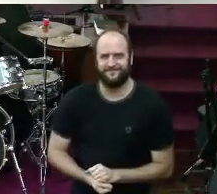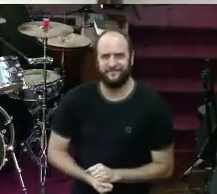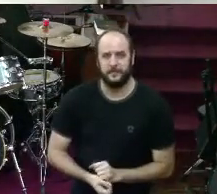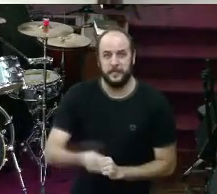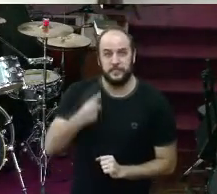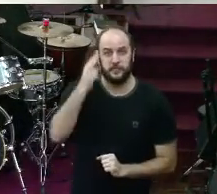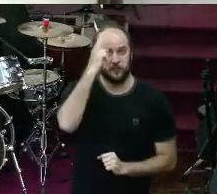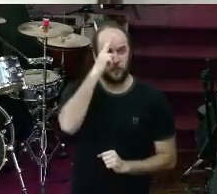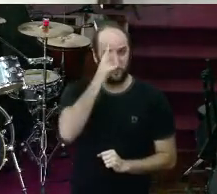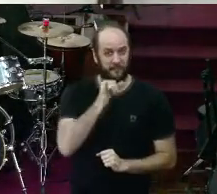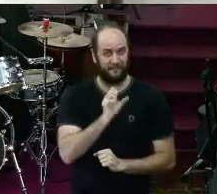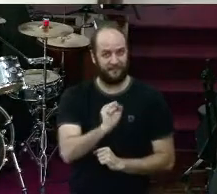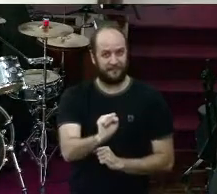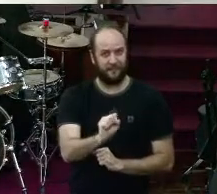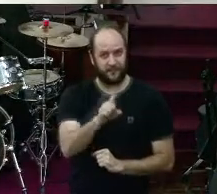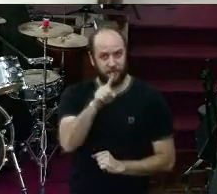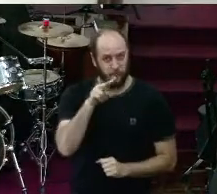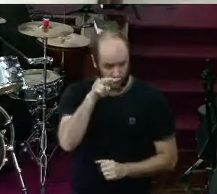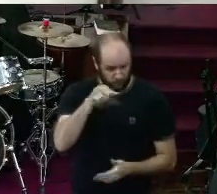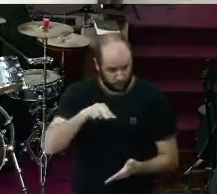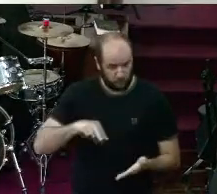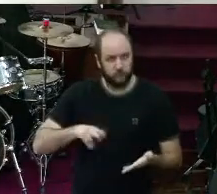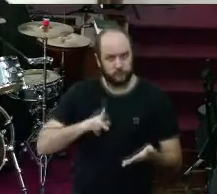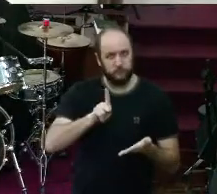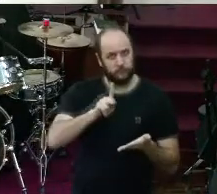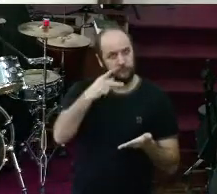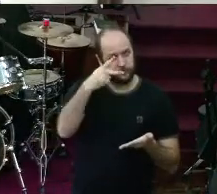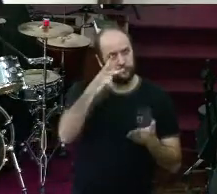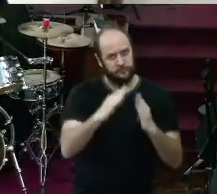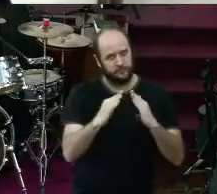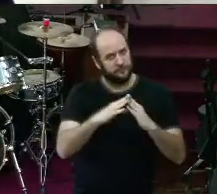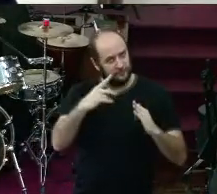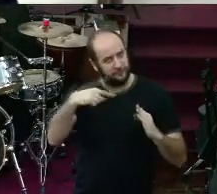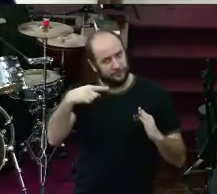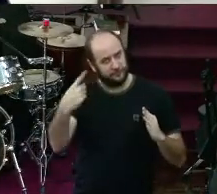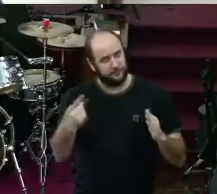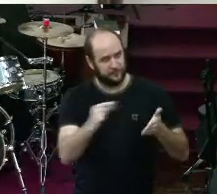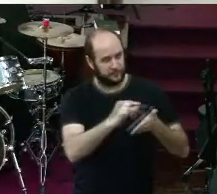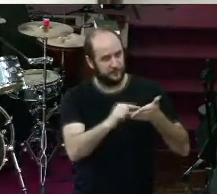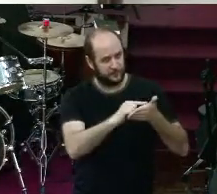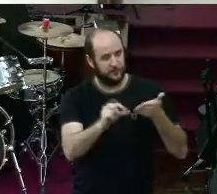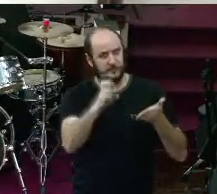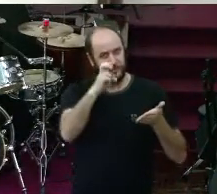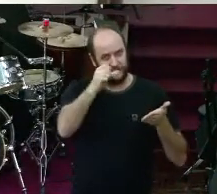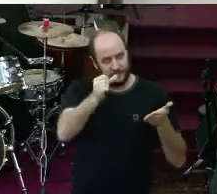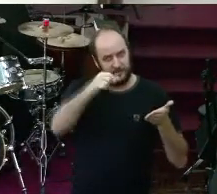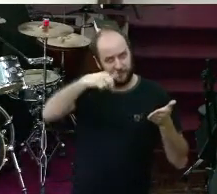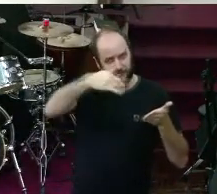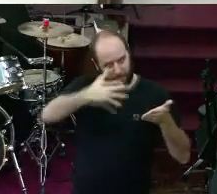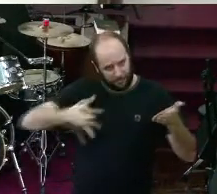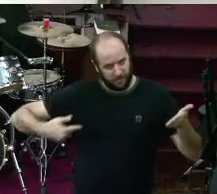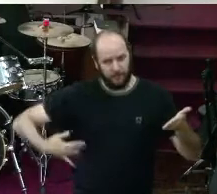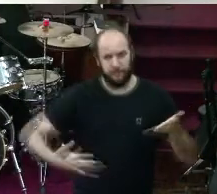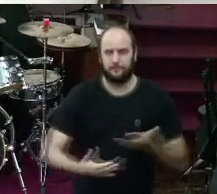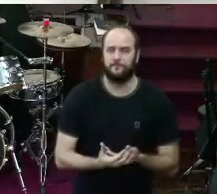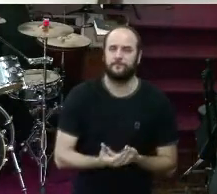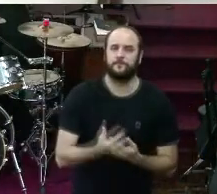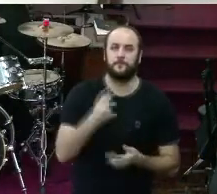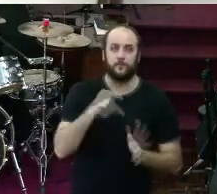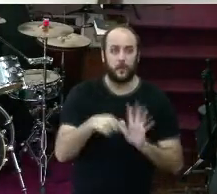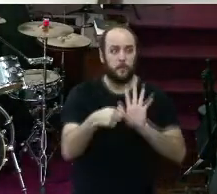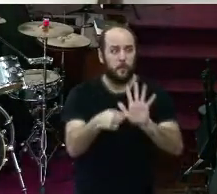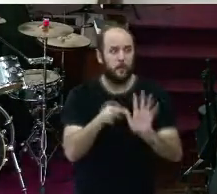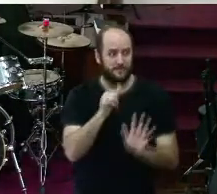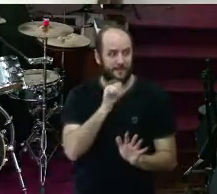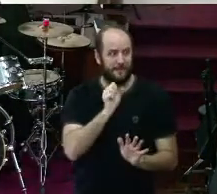primeiros versículos, e você pode continuar depois a leitura, na sequência, a partir do verso 5 de Isaías 6, retrata para